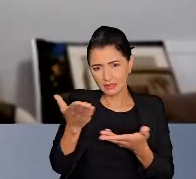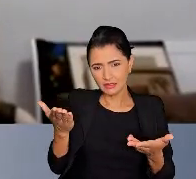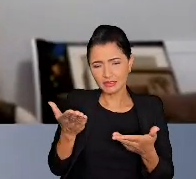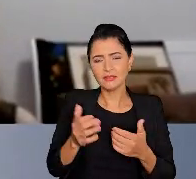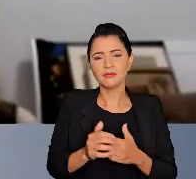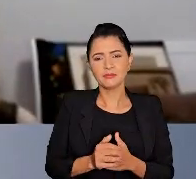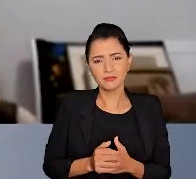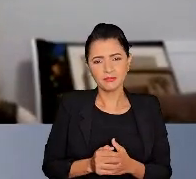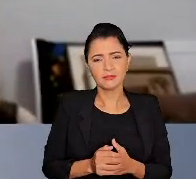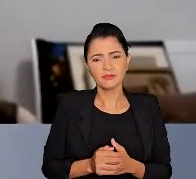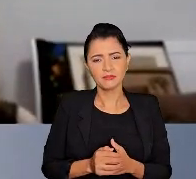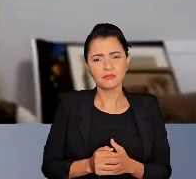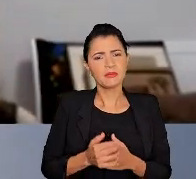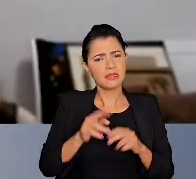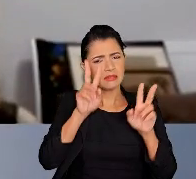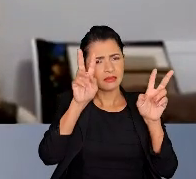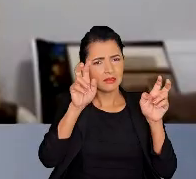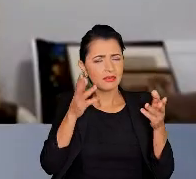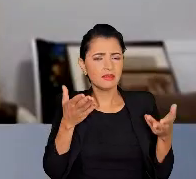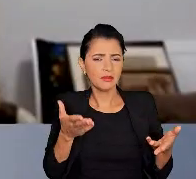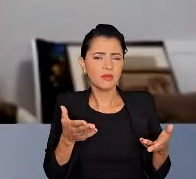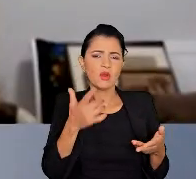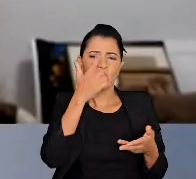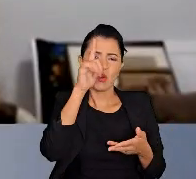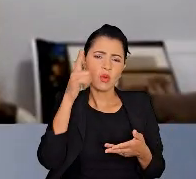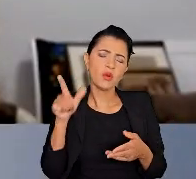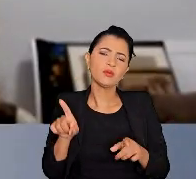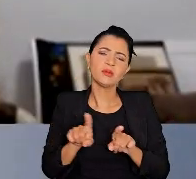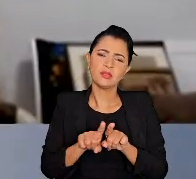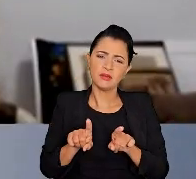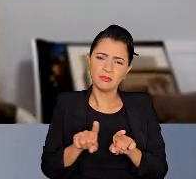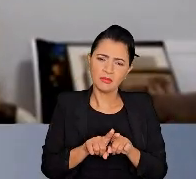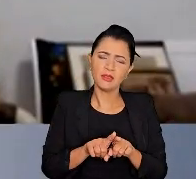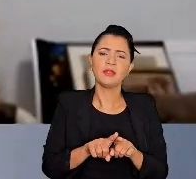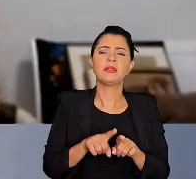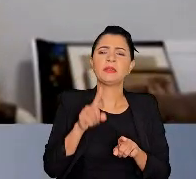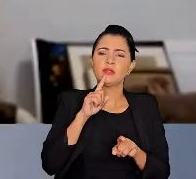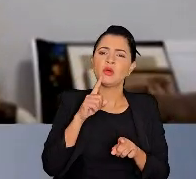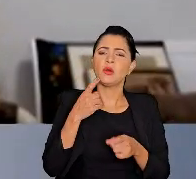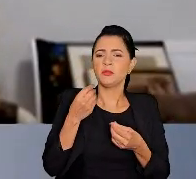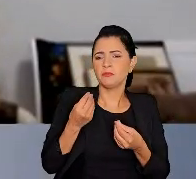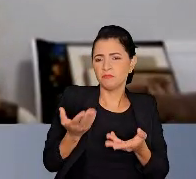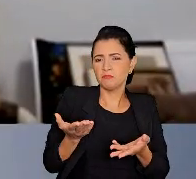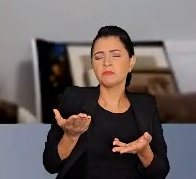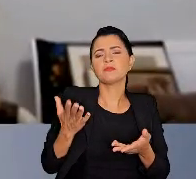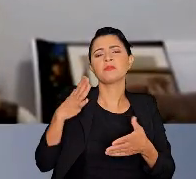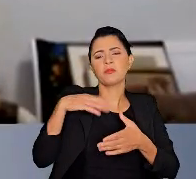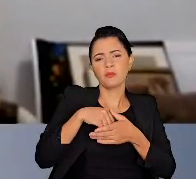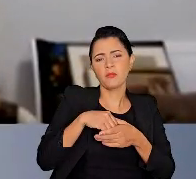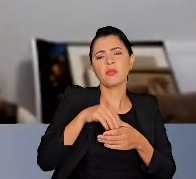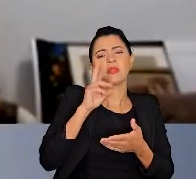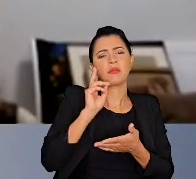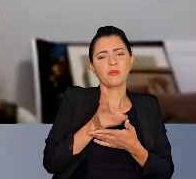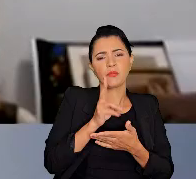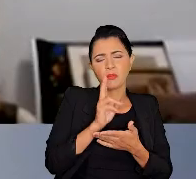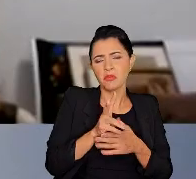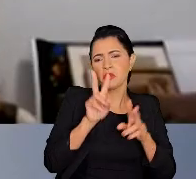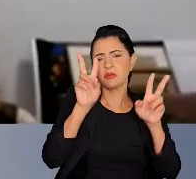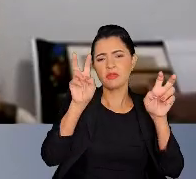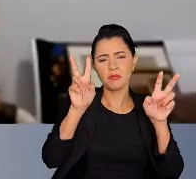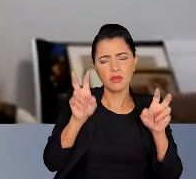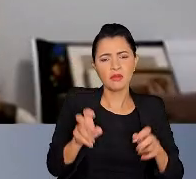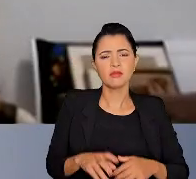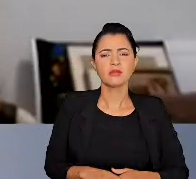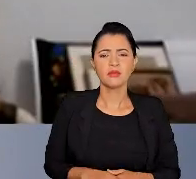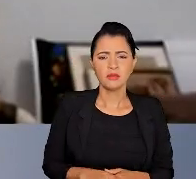trazer esse tema e outros tantos que nós trouxemos dentro da mesma temática,